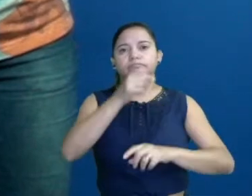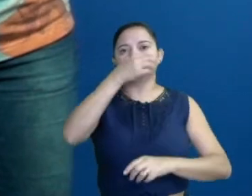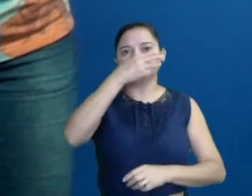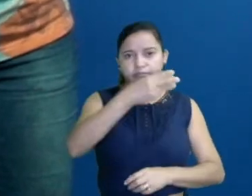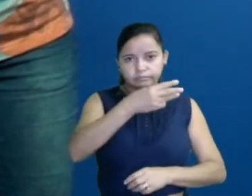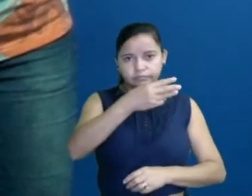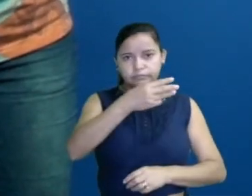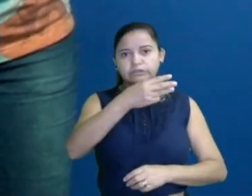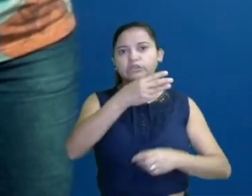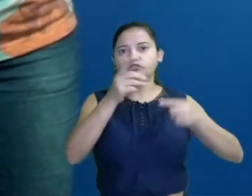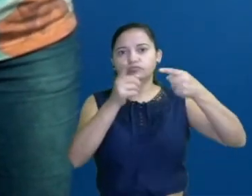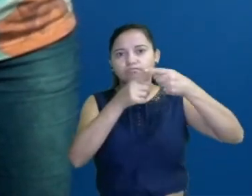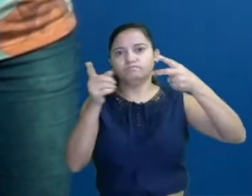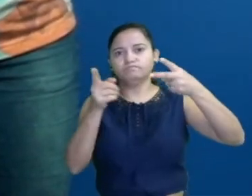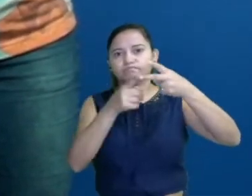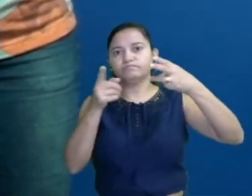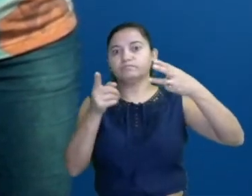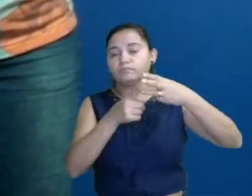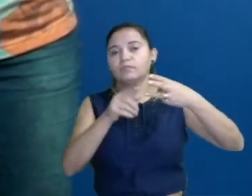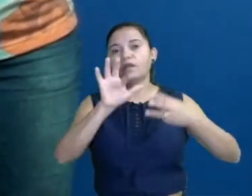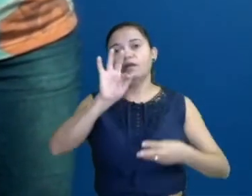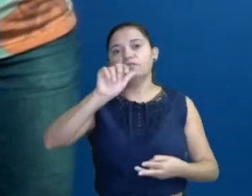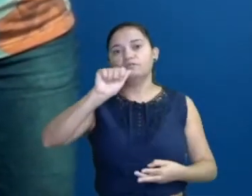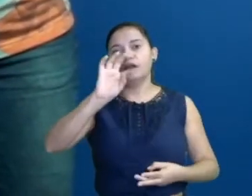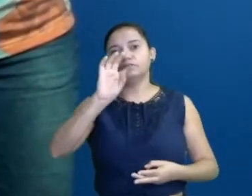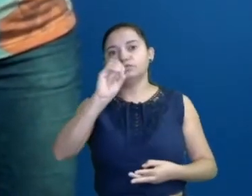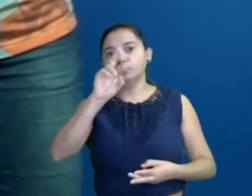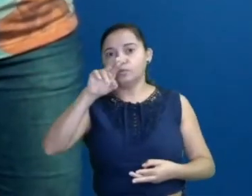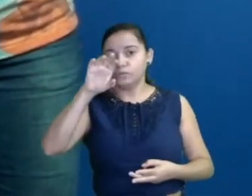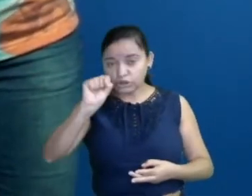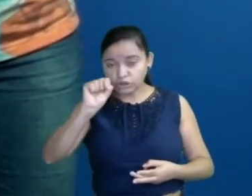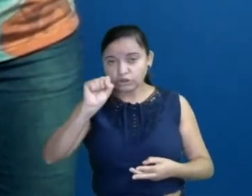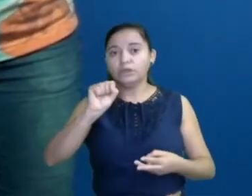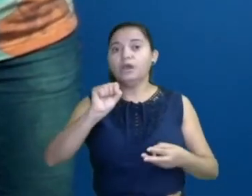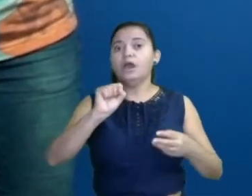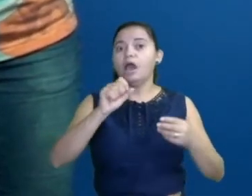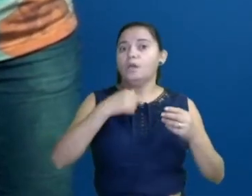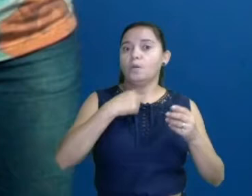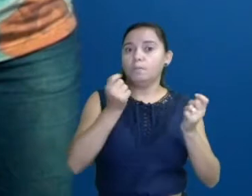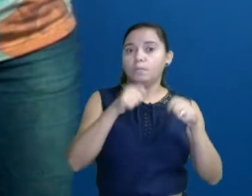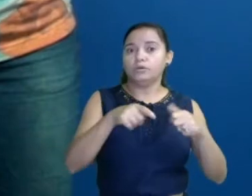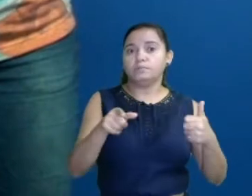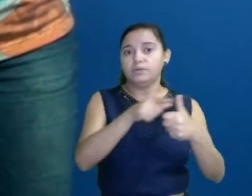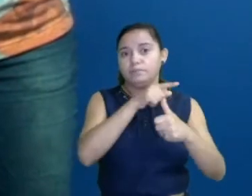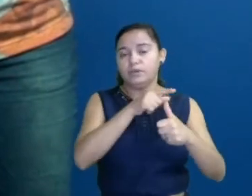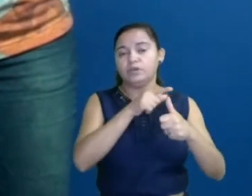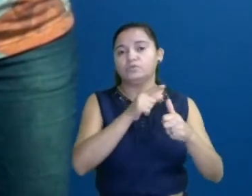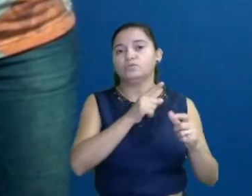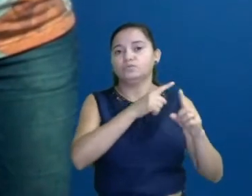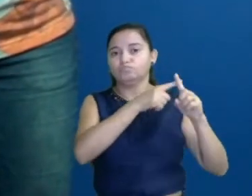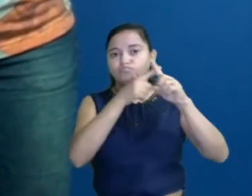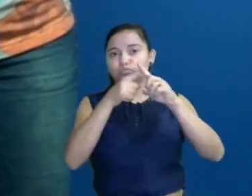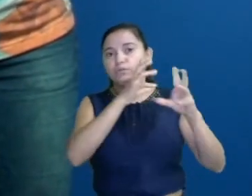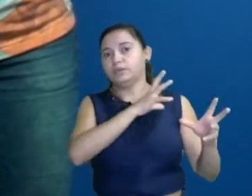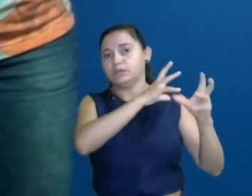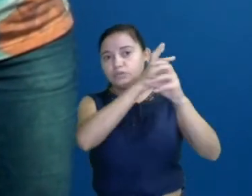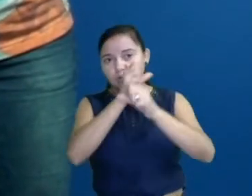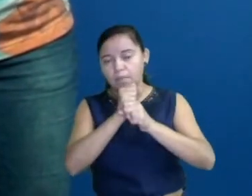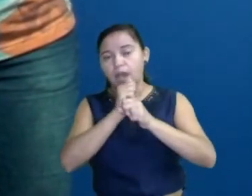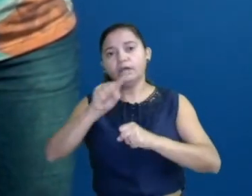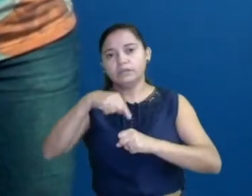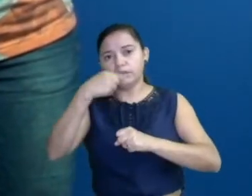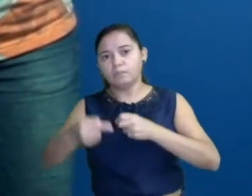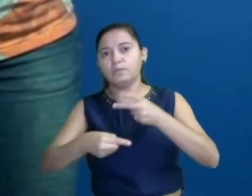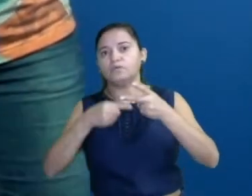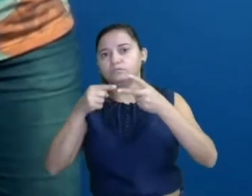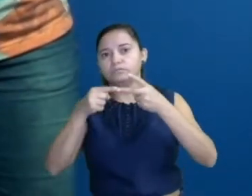três termos três fatores eu posso multiplicar os dois primeiros fatores e depois multigrip um terceiro e posso